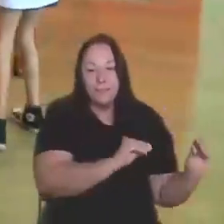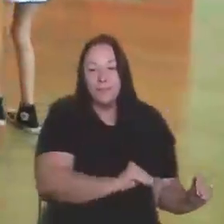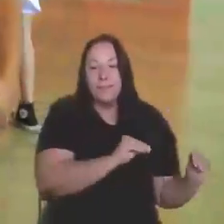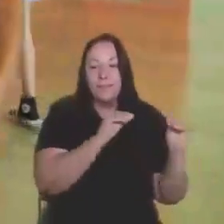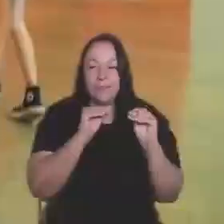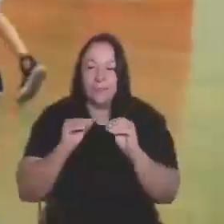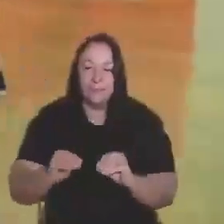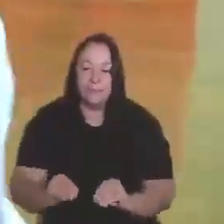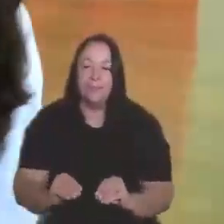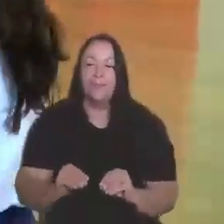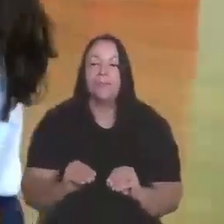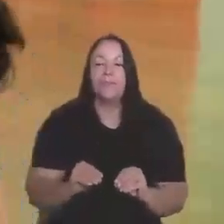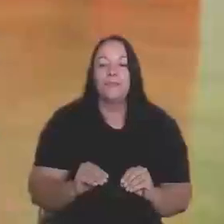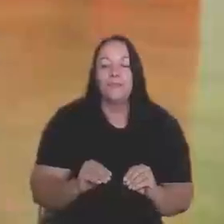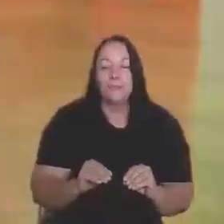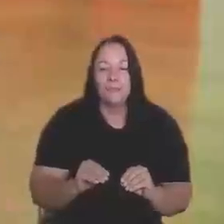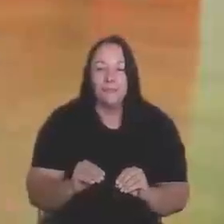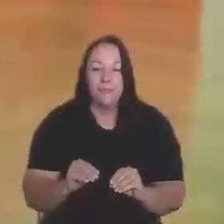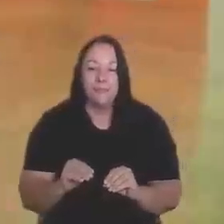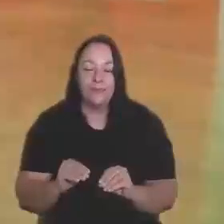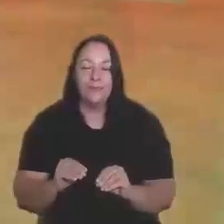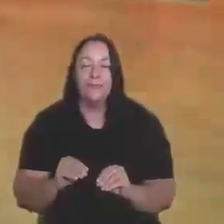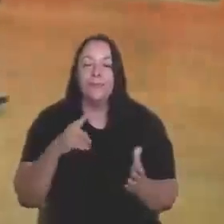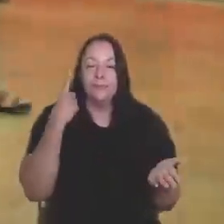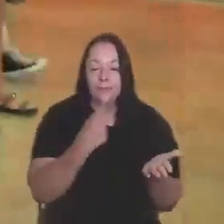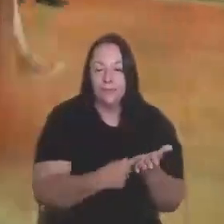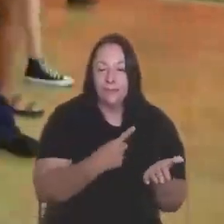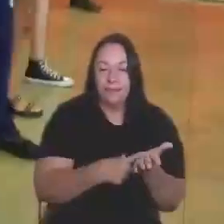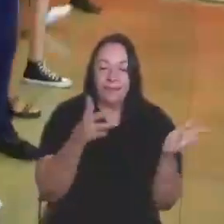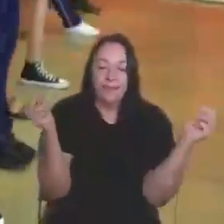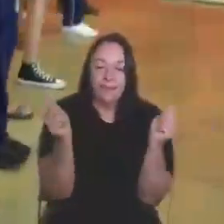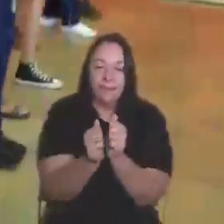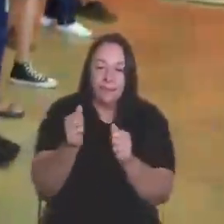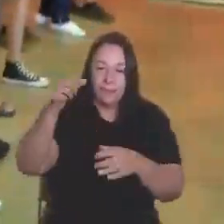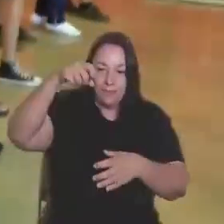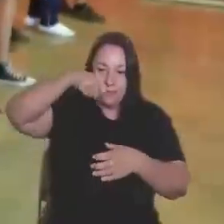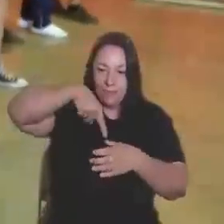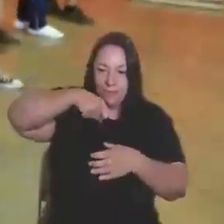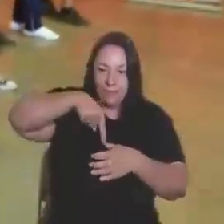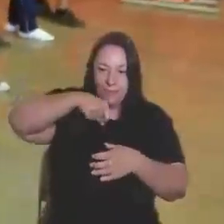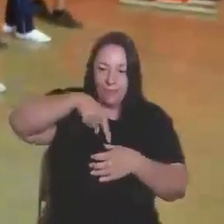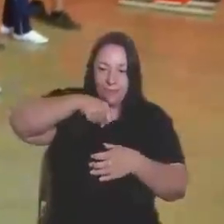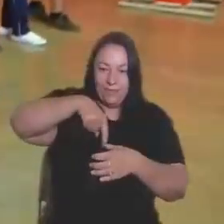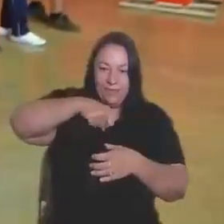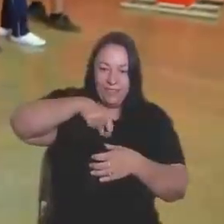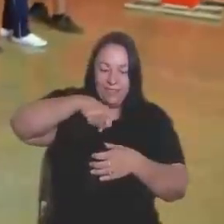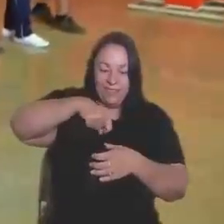mudar quando decidimos juntos plantar.